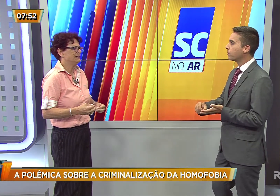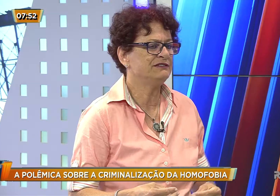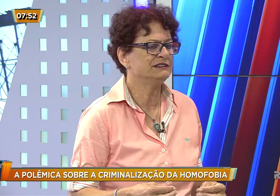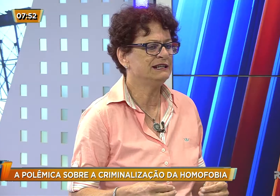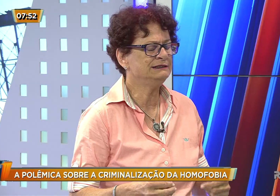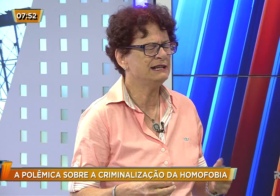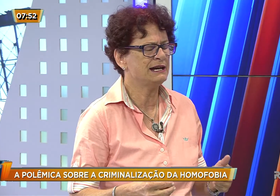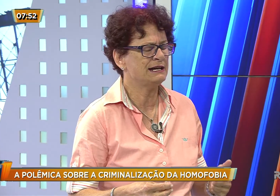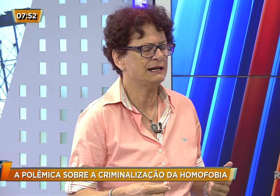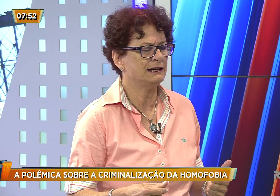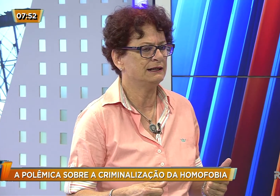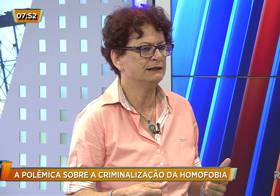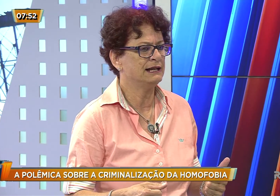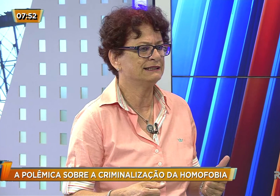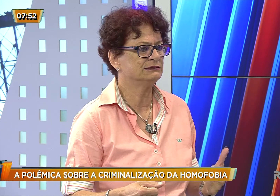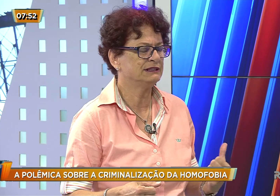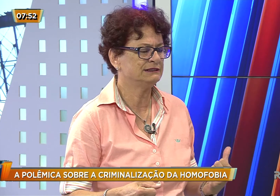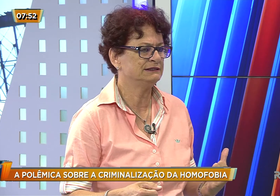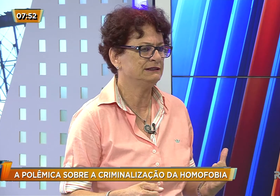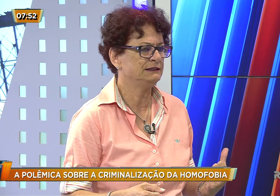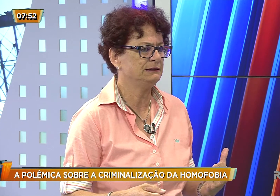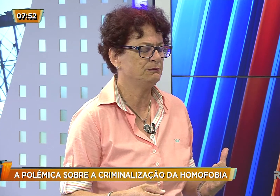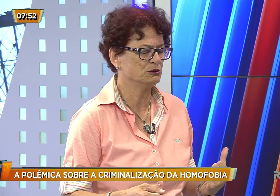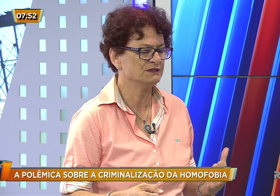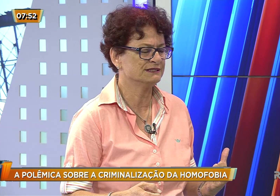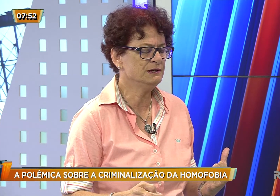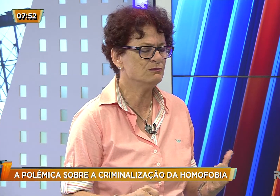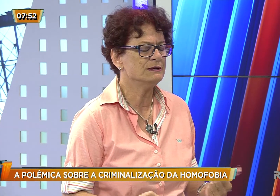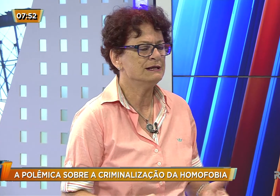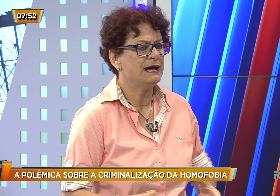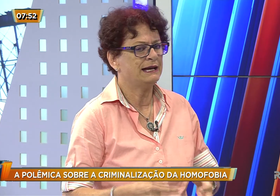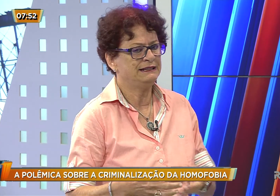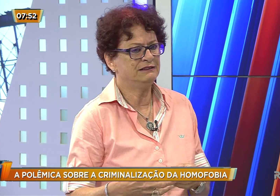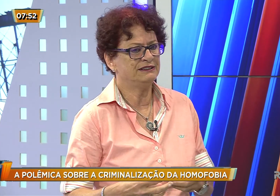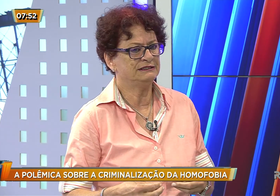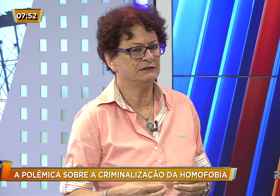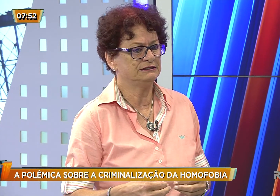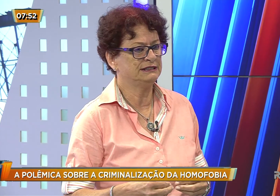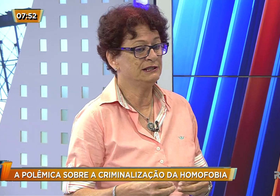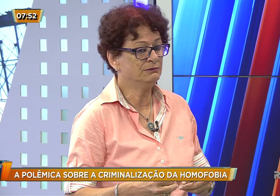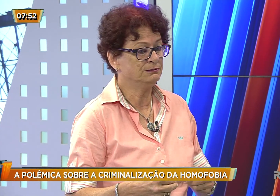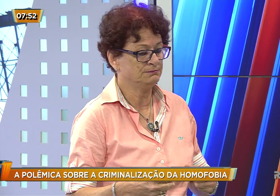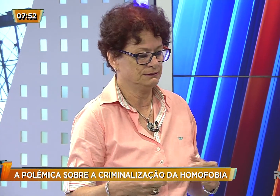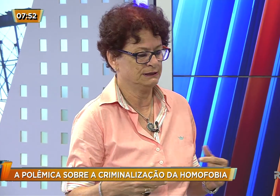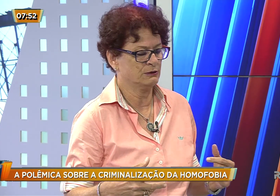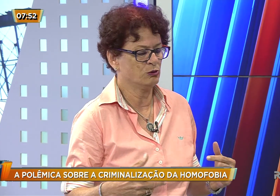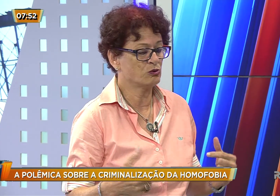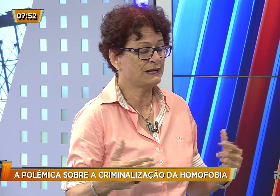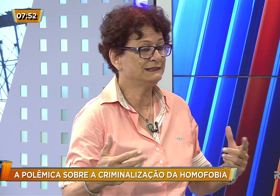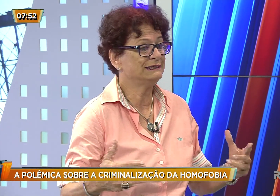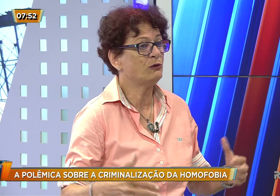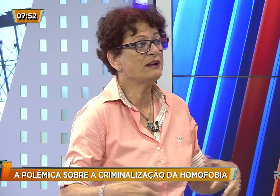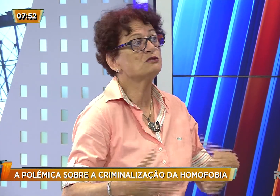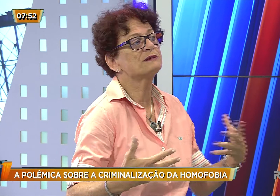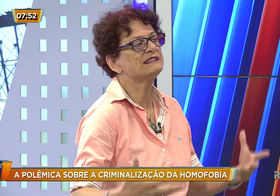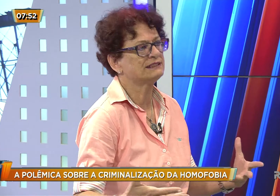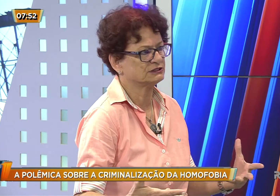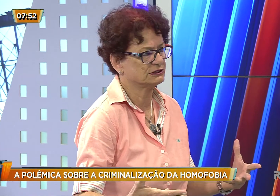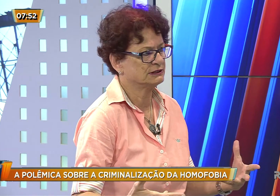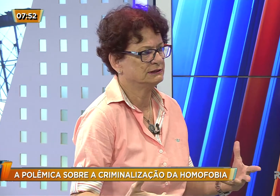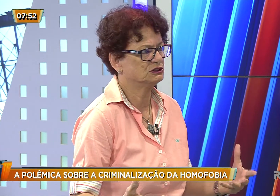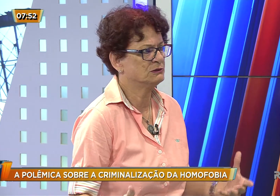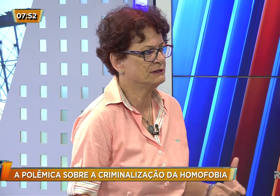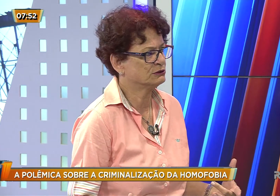há na verdade na na ação direta nem por omissão ainda vai serão colocadas ali quais